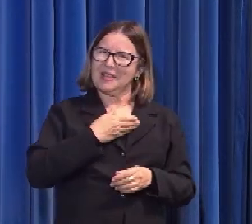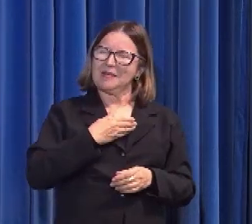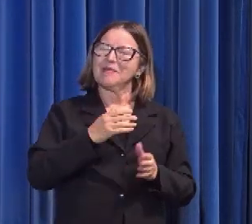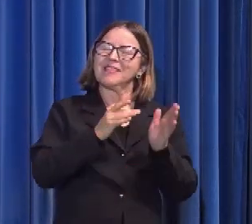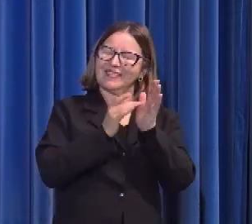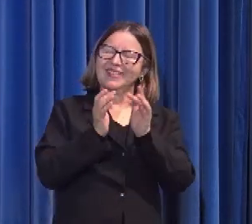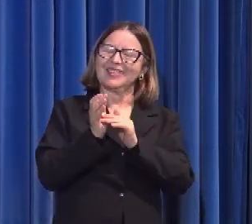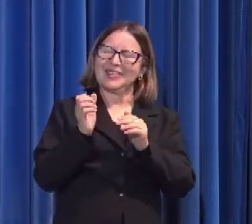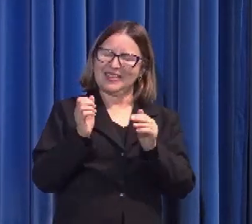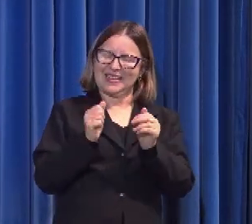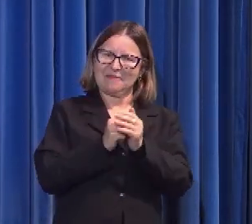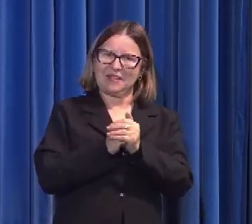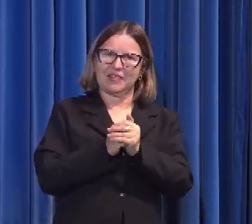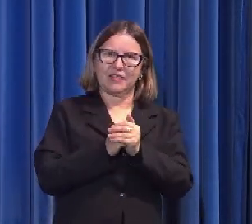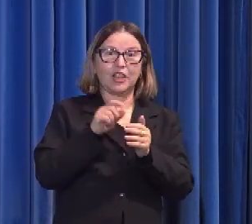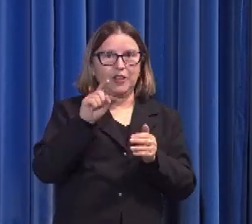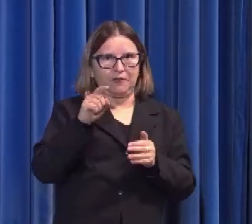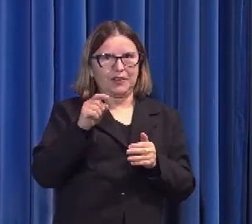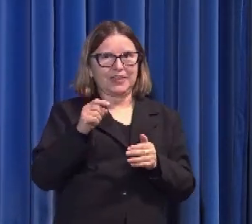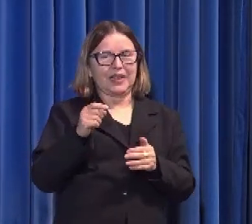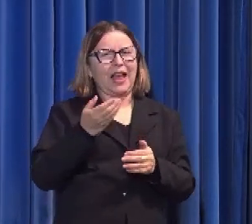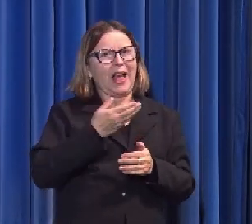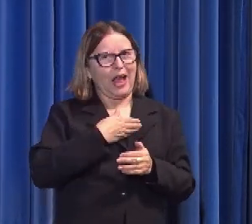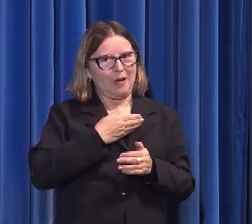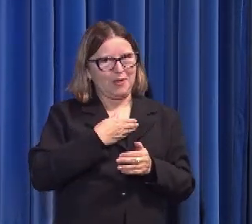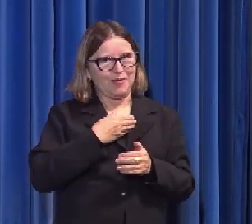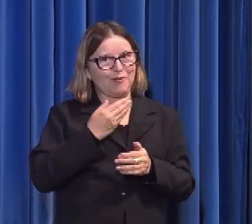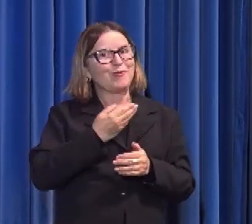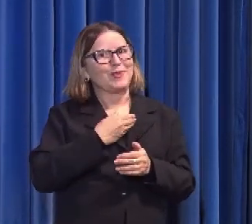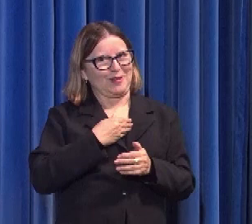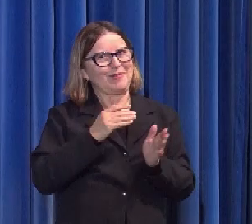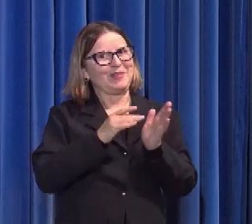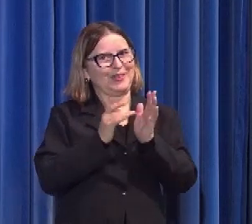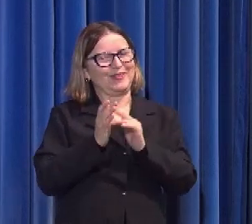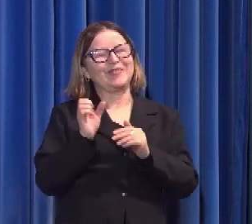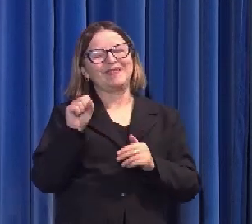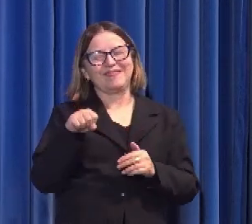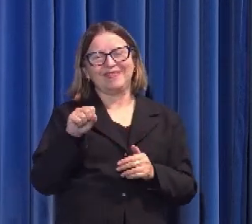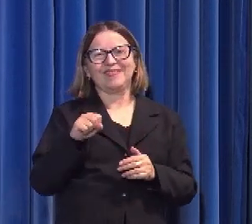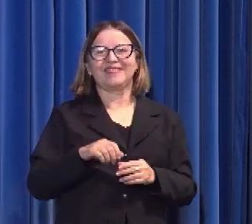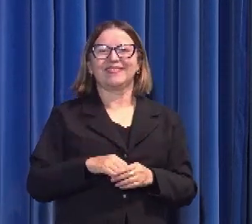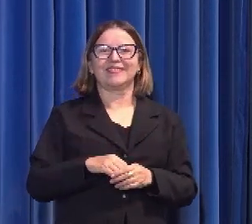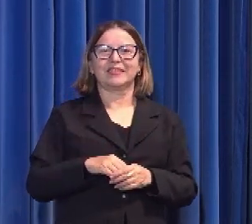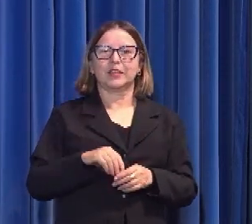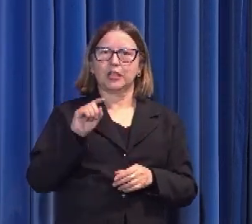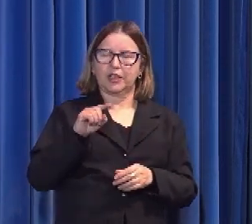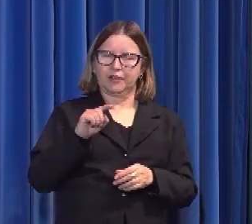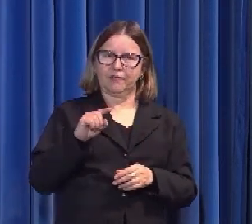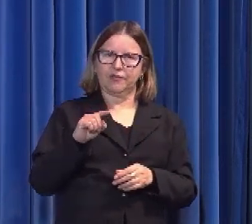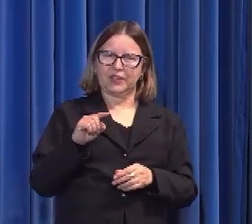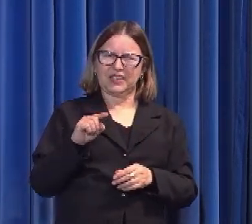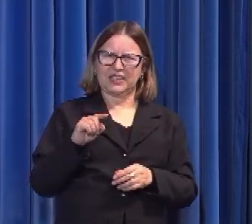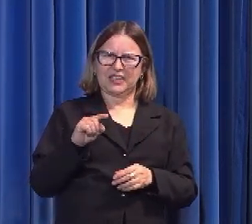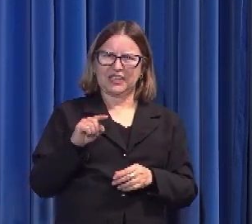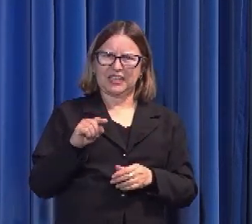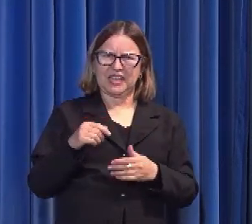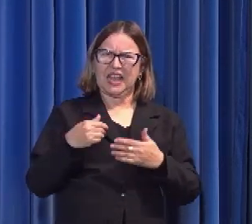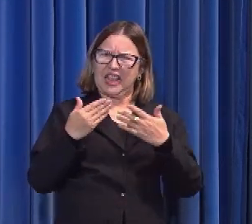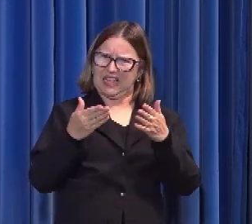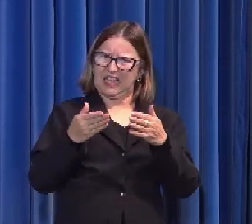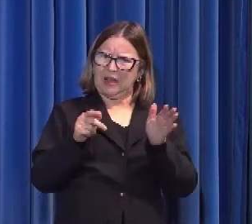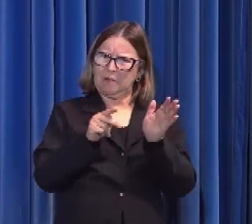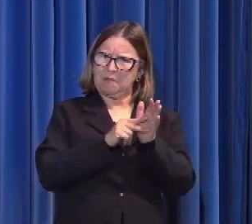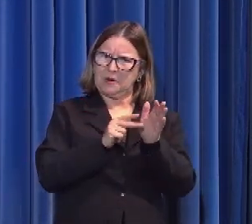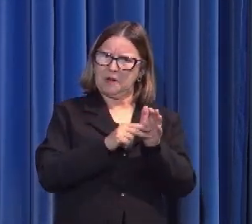Jesus e você amigo dos amigos de Jesus é E você tá disposto da Vila sua